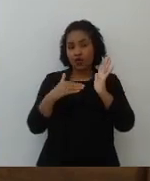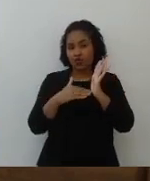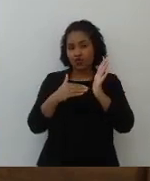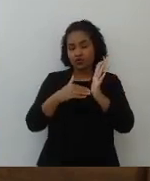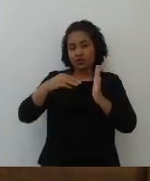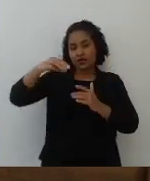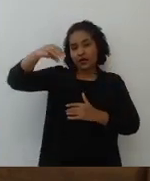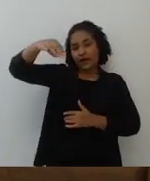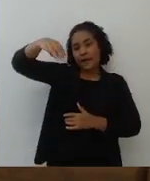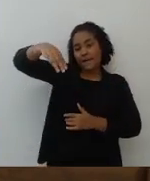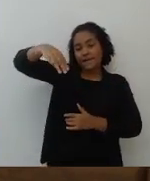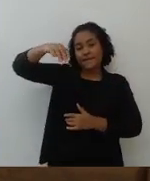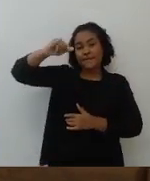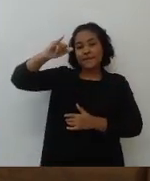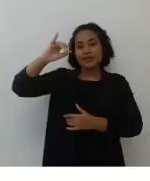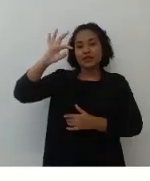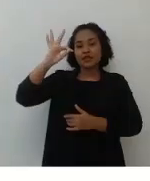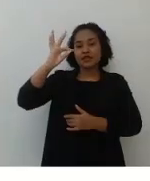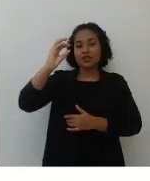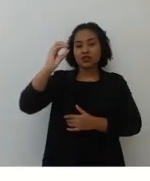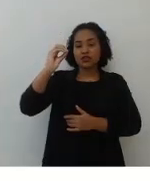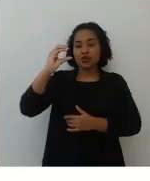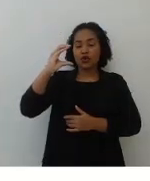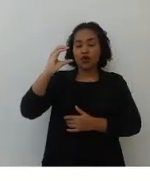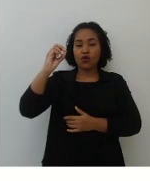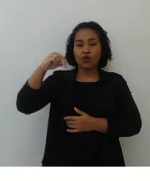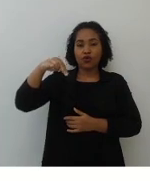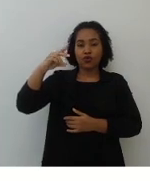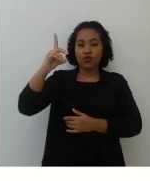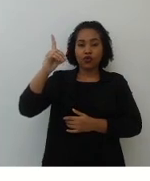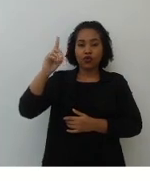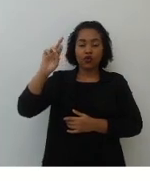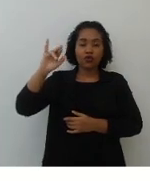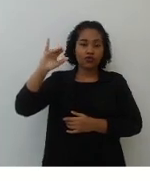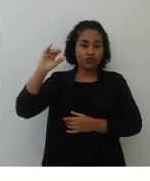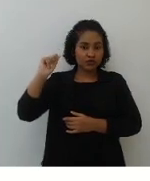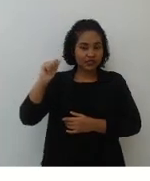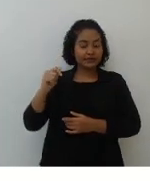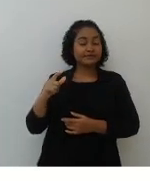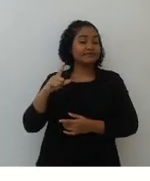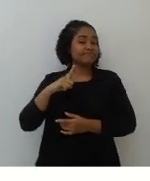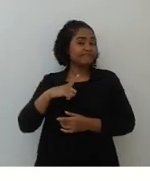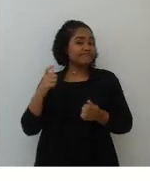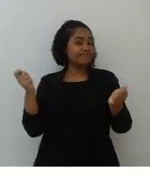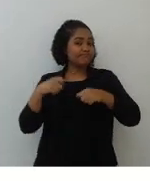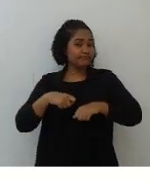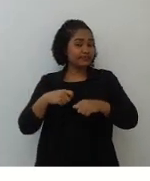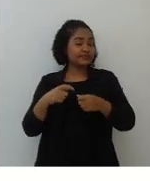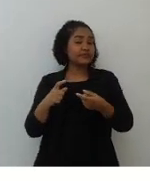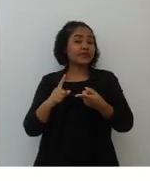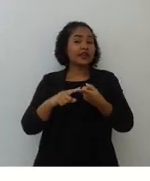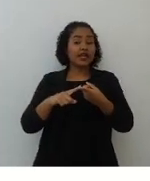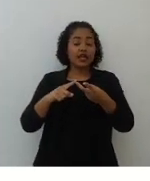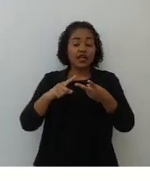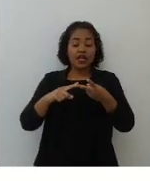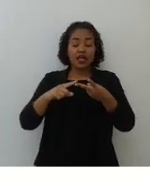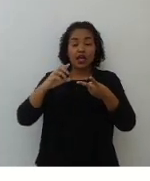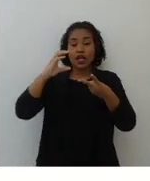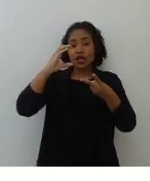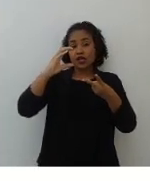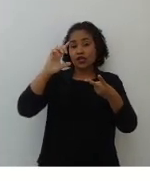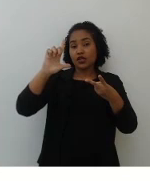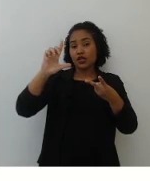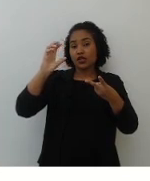você já ouviu falar, tá? Dá uma olhadinha no slide. Tanto mitocôndrias quanto cloroplastos participam